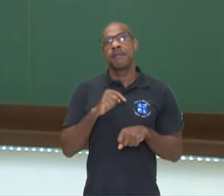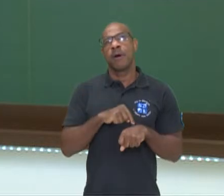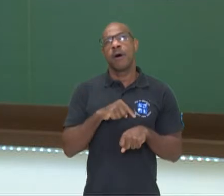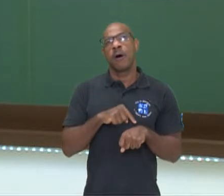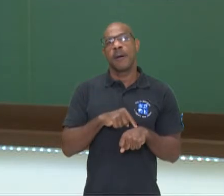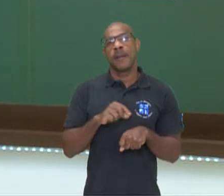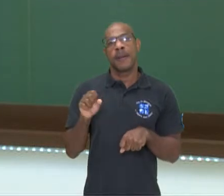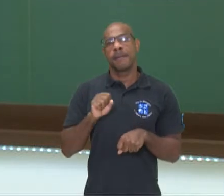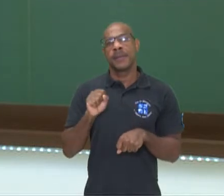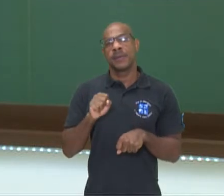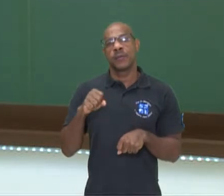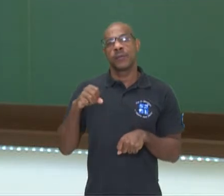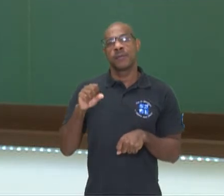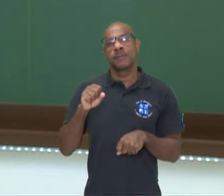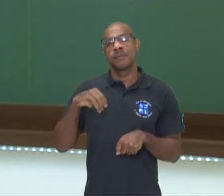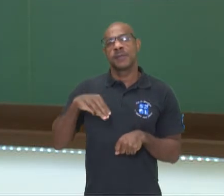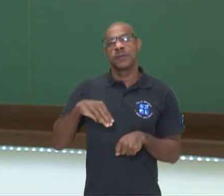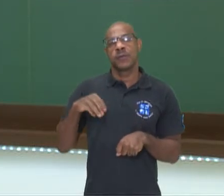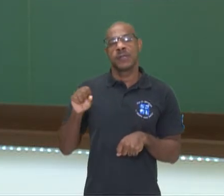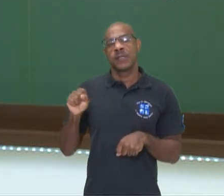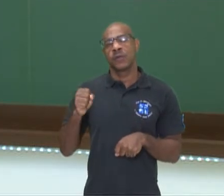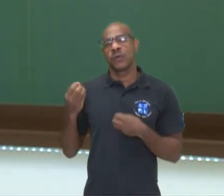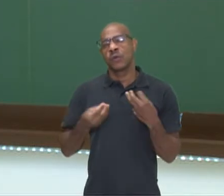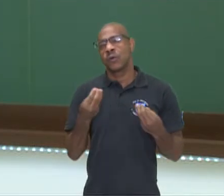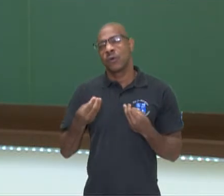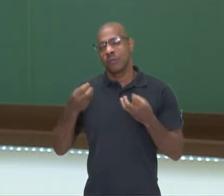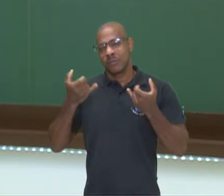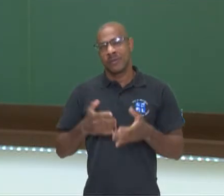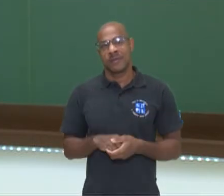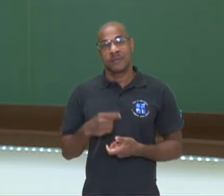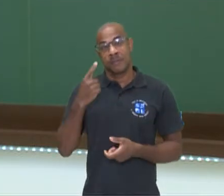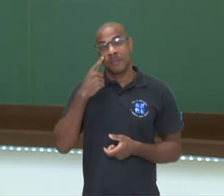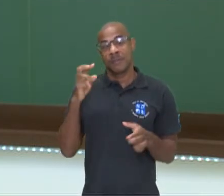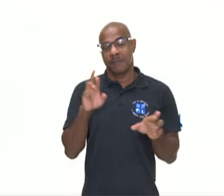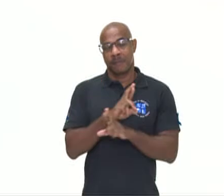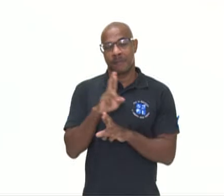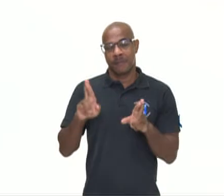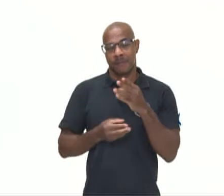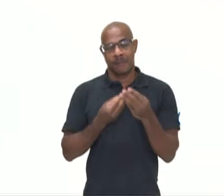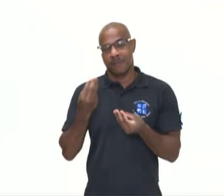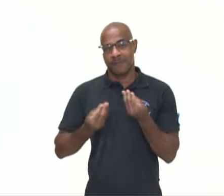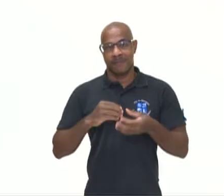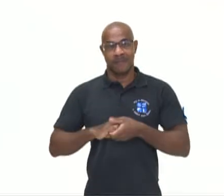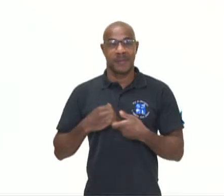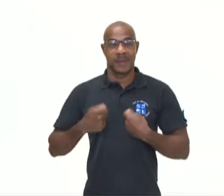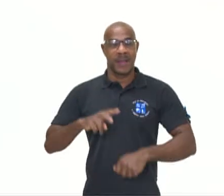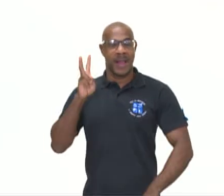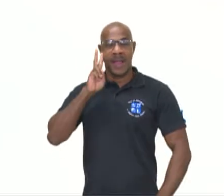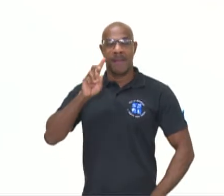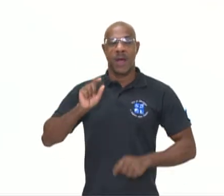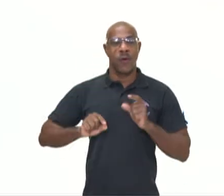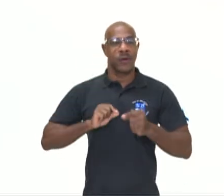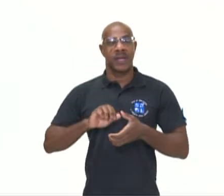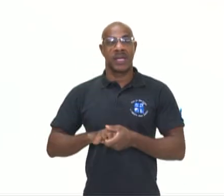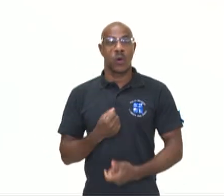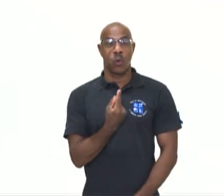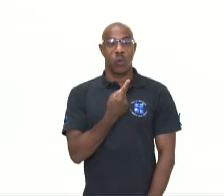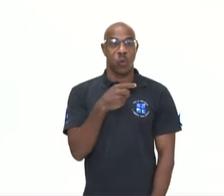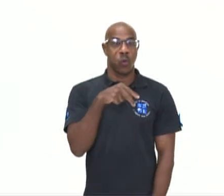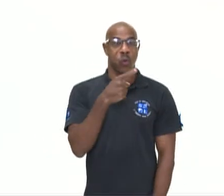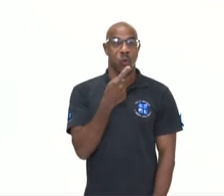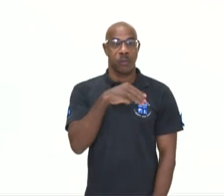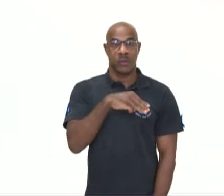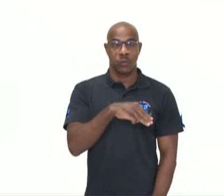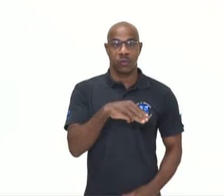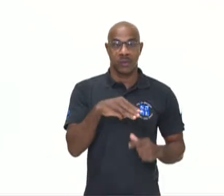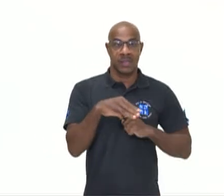hora, minuto e segundo, tá bom? Então, vamos pensar um pouquinho na relação. Precisamos lembrar, gente, que em 1 minuto eu